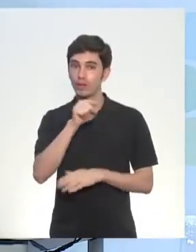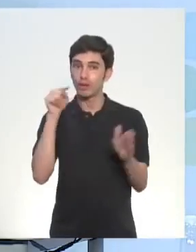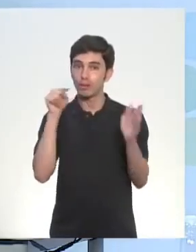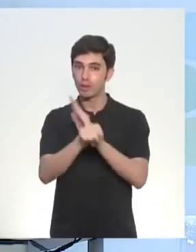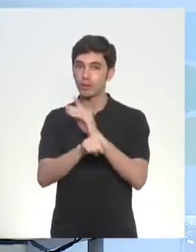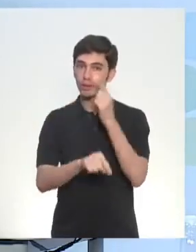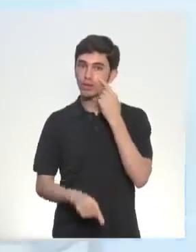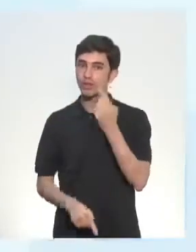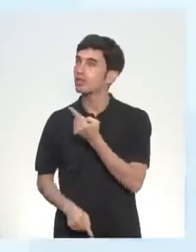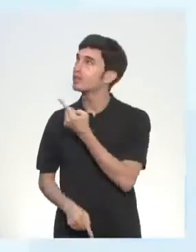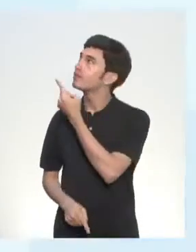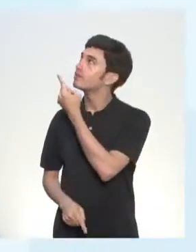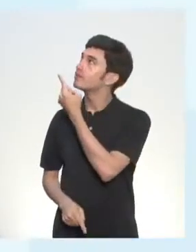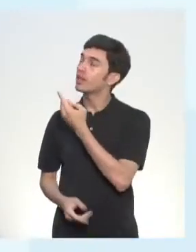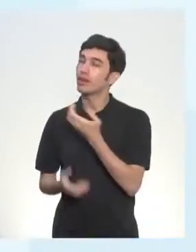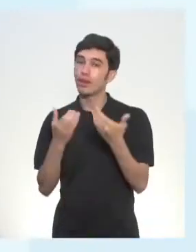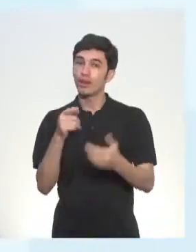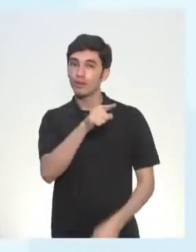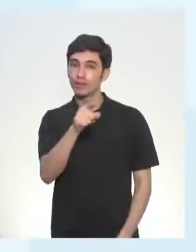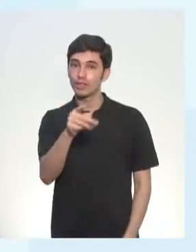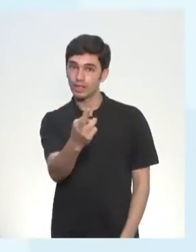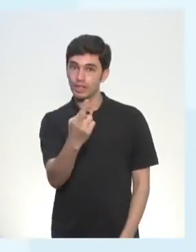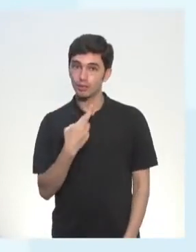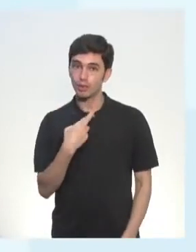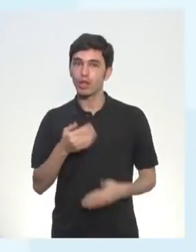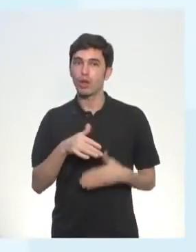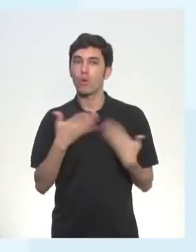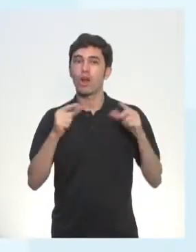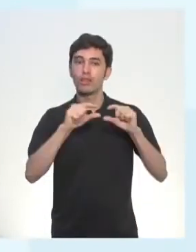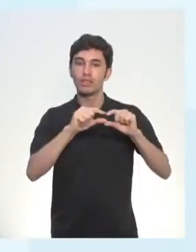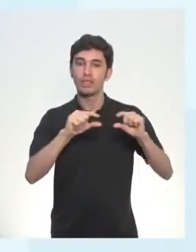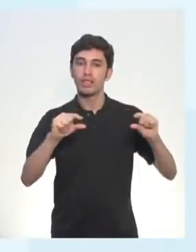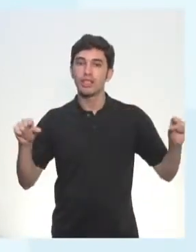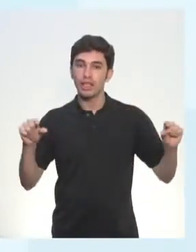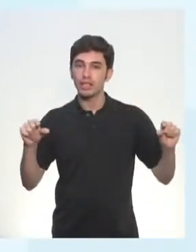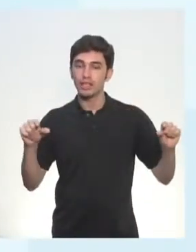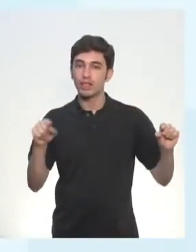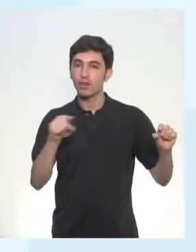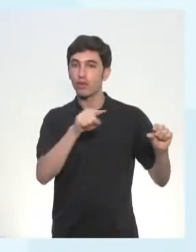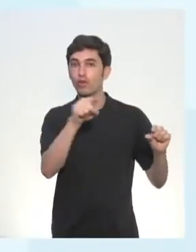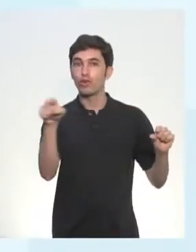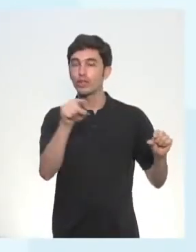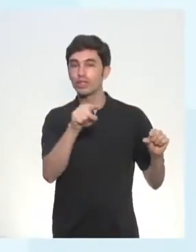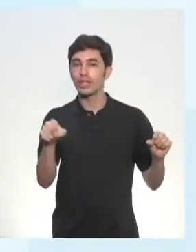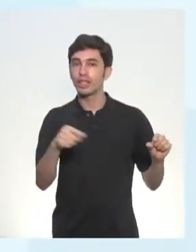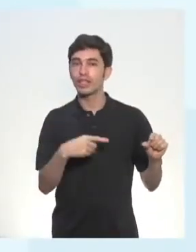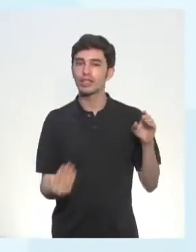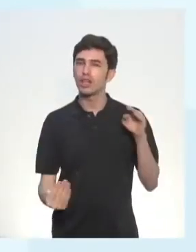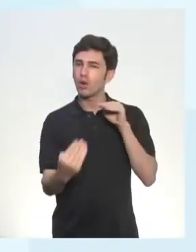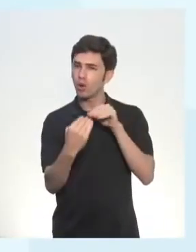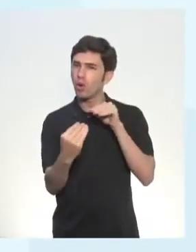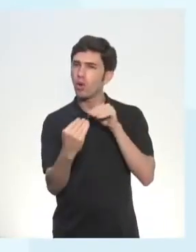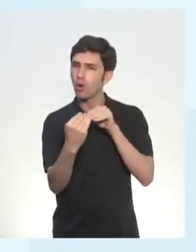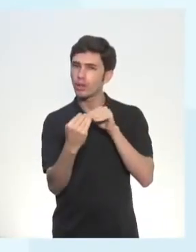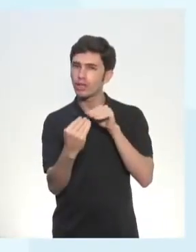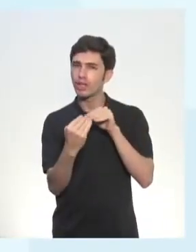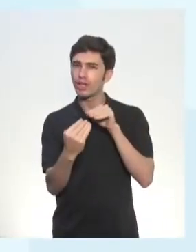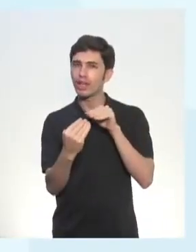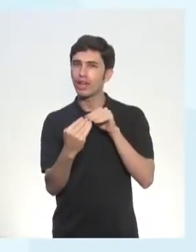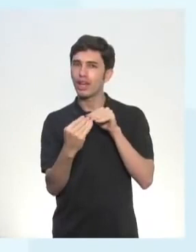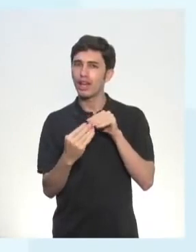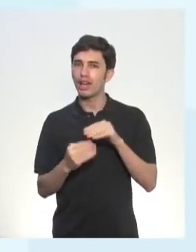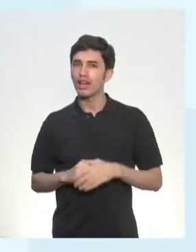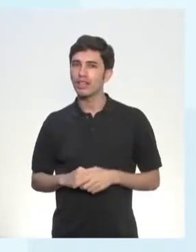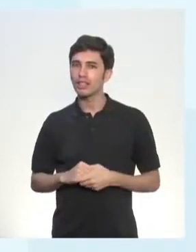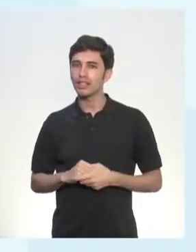vocês respondam para a gente, what sentences do you agree? Qual frases aqui que vocês concordam, tá? Agree